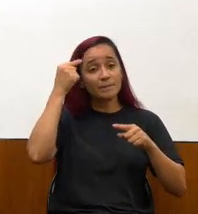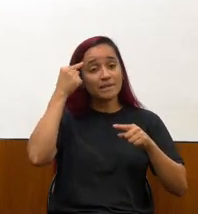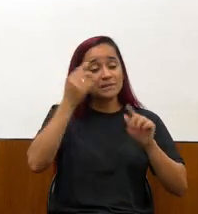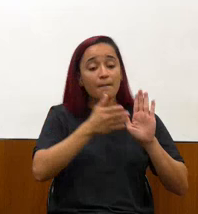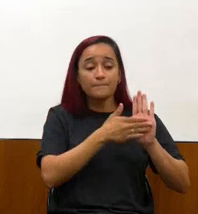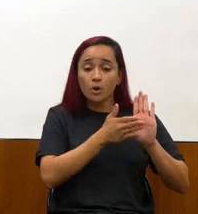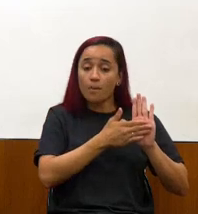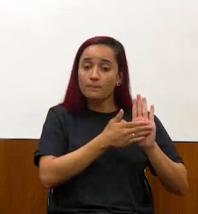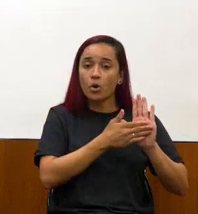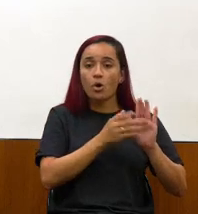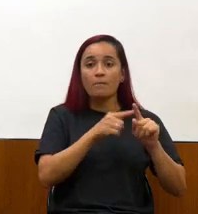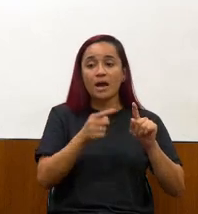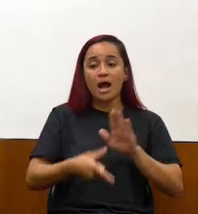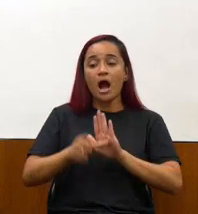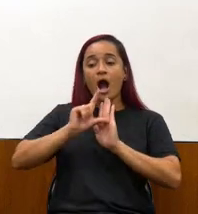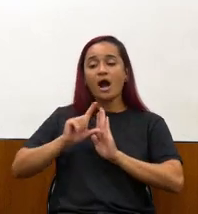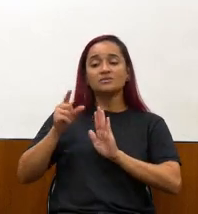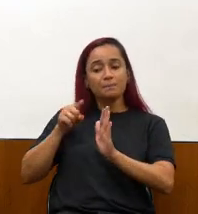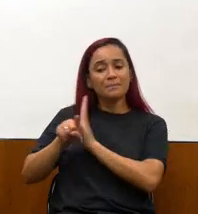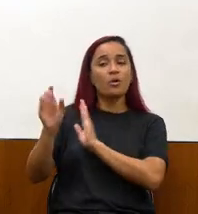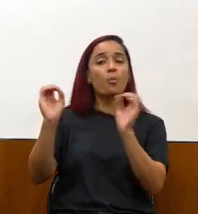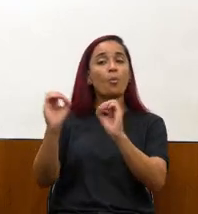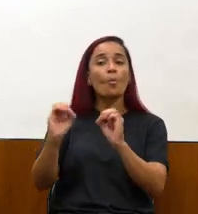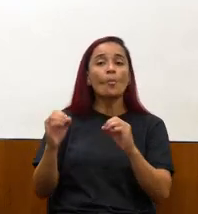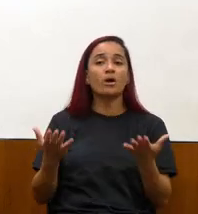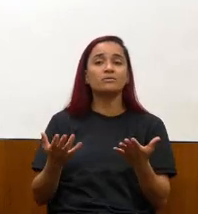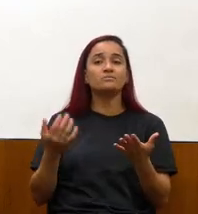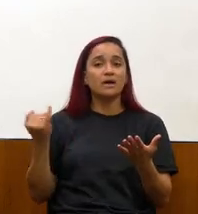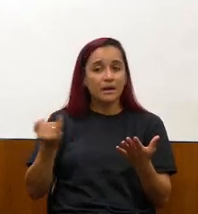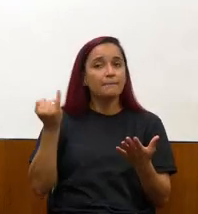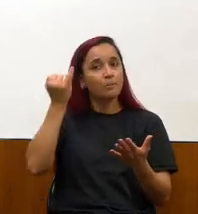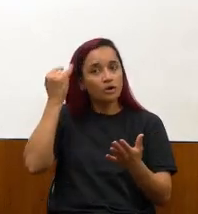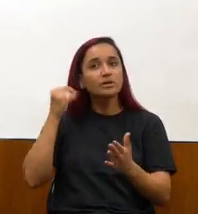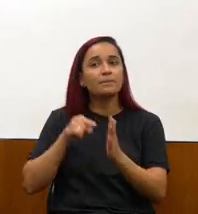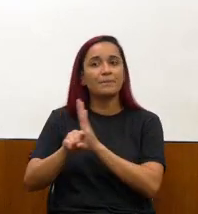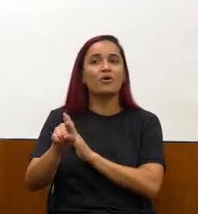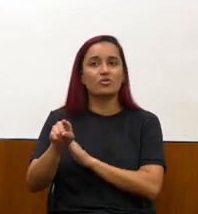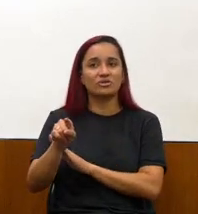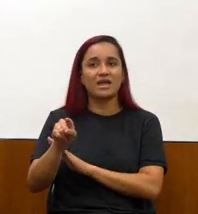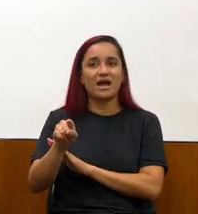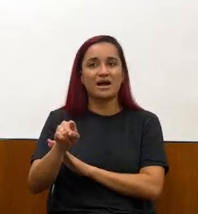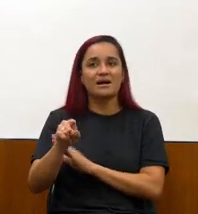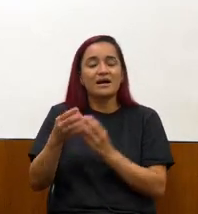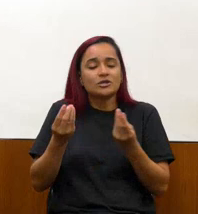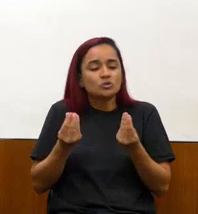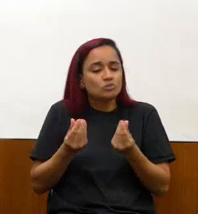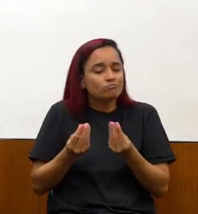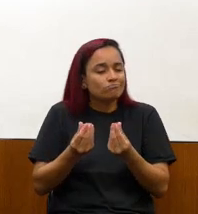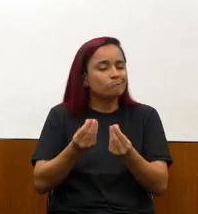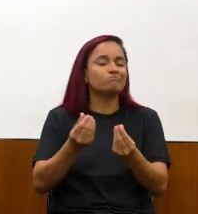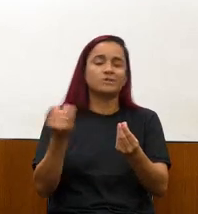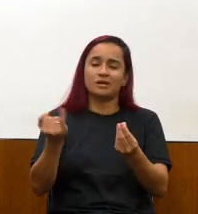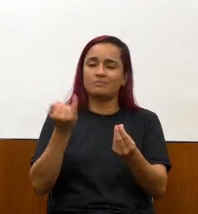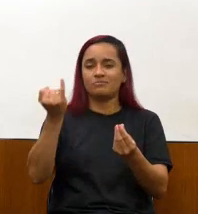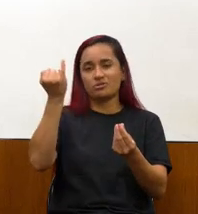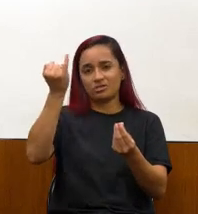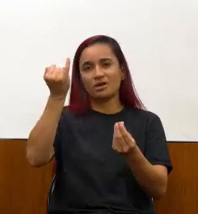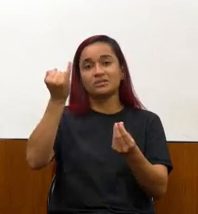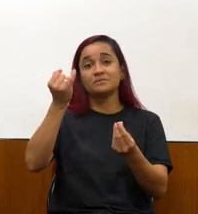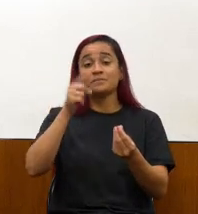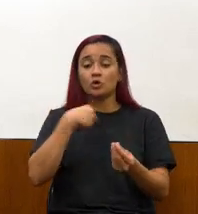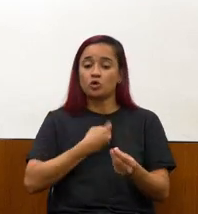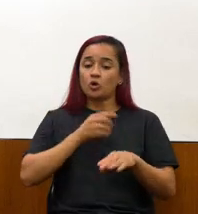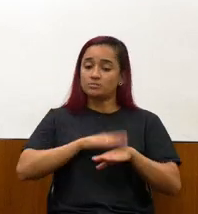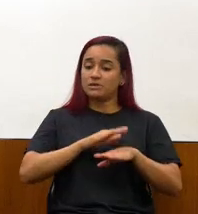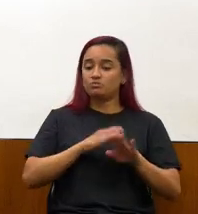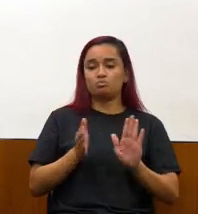mesmo perguntar para ela se ela quer que isso seja feito é de uma sensibilidade quando a gente propõe para ela